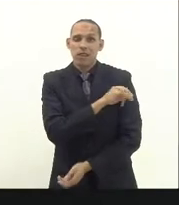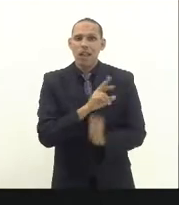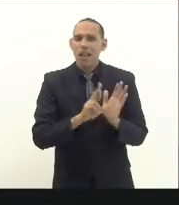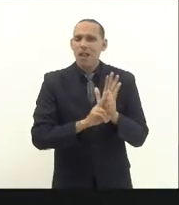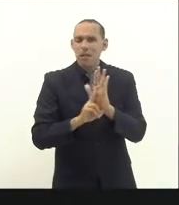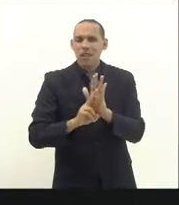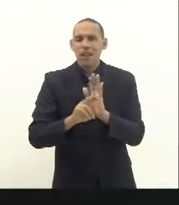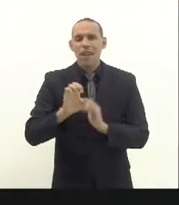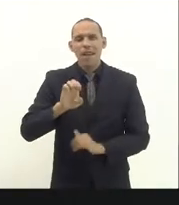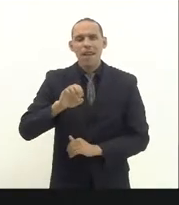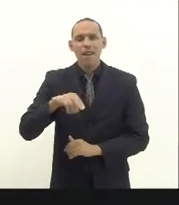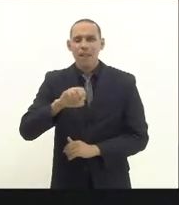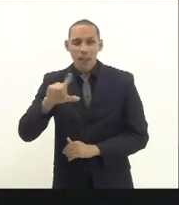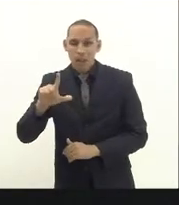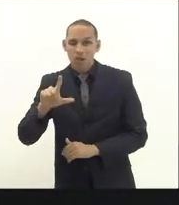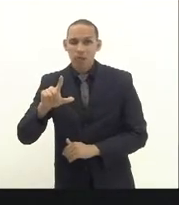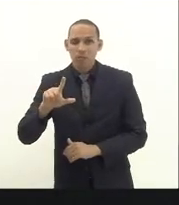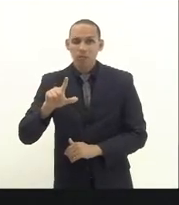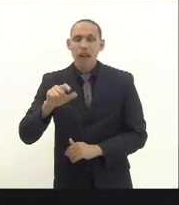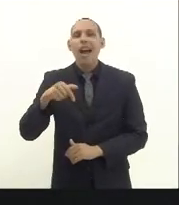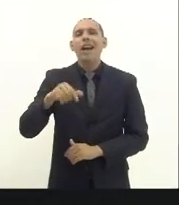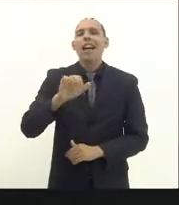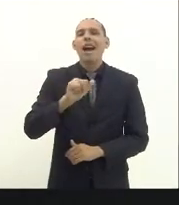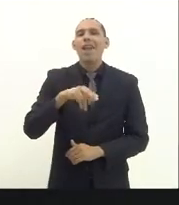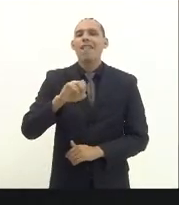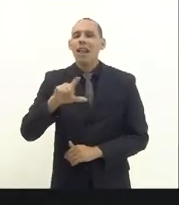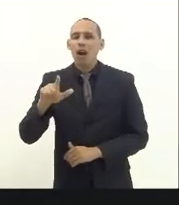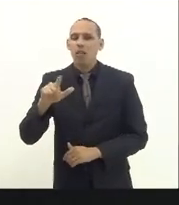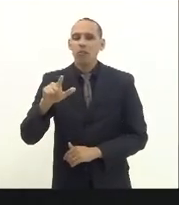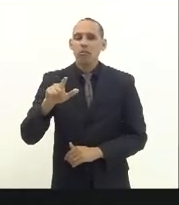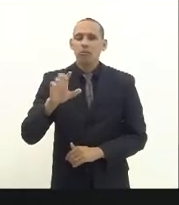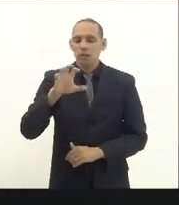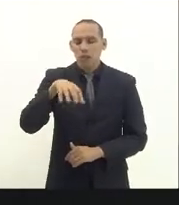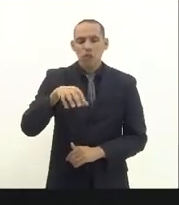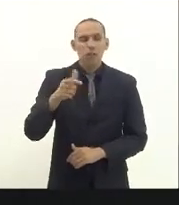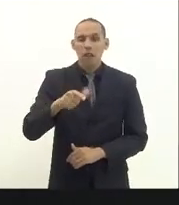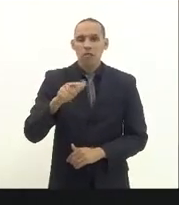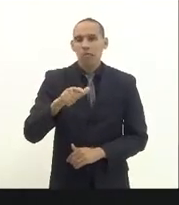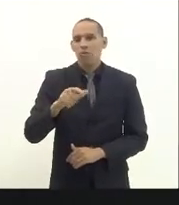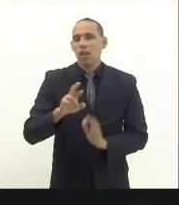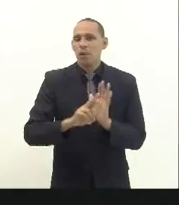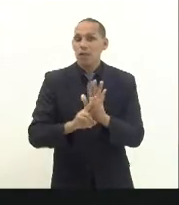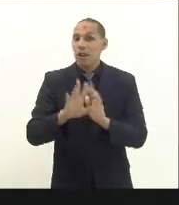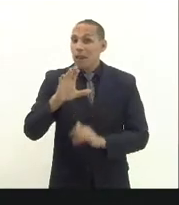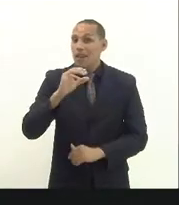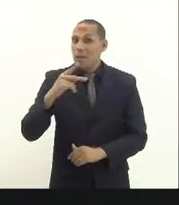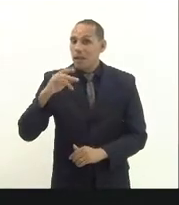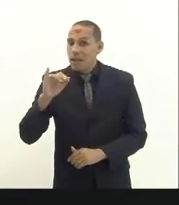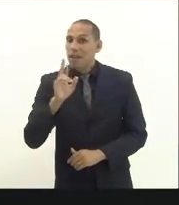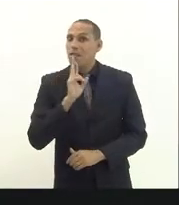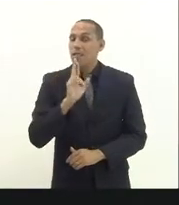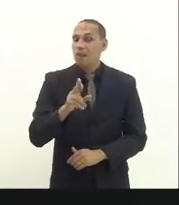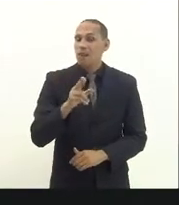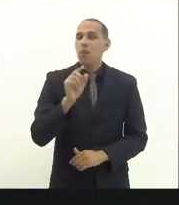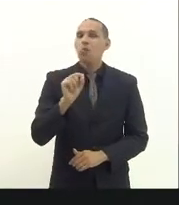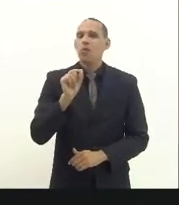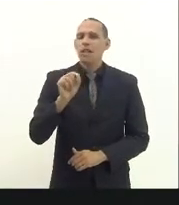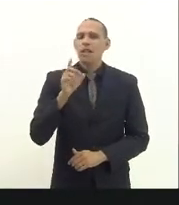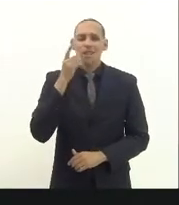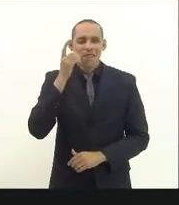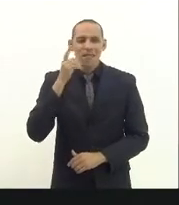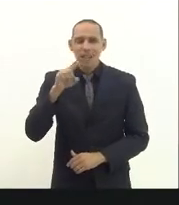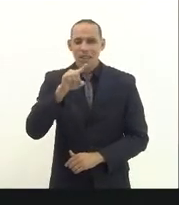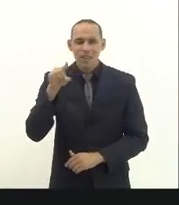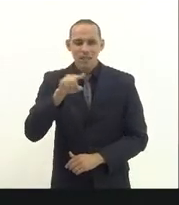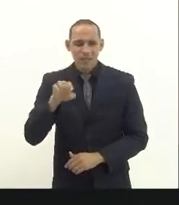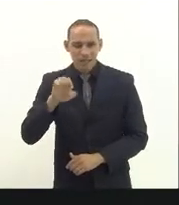represente anel que é um erro e disseram na CPI que a deputada a deputado a zeidan